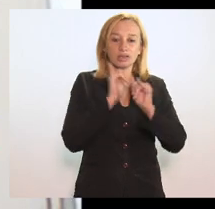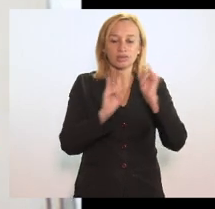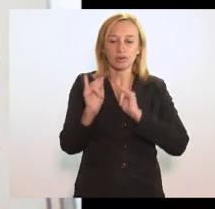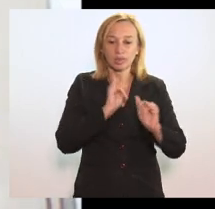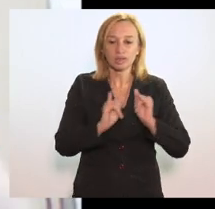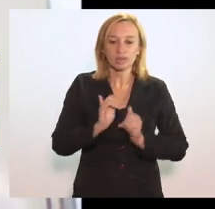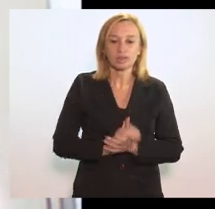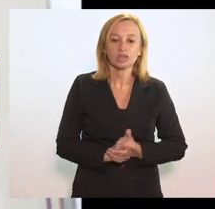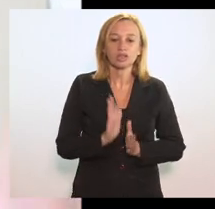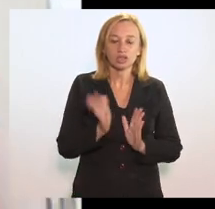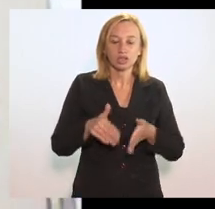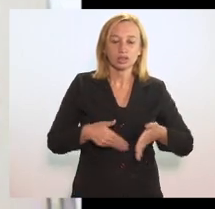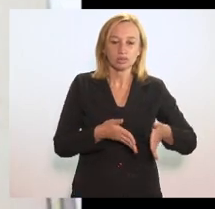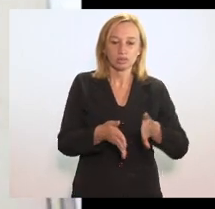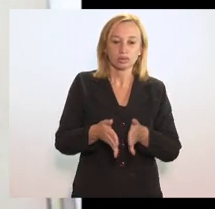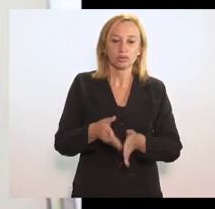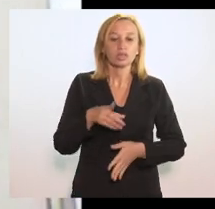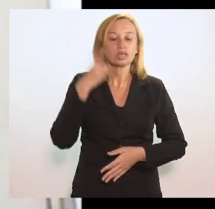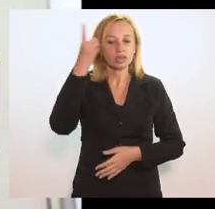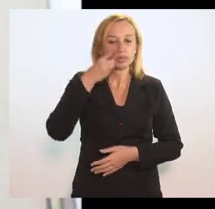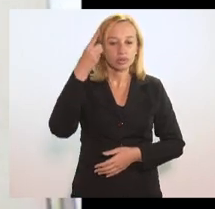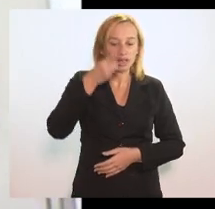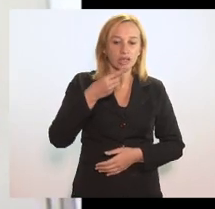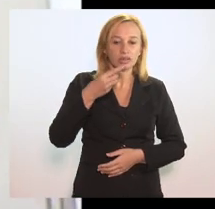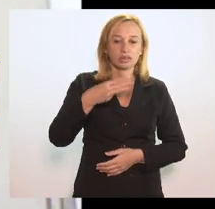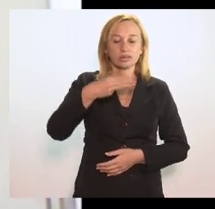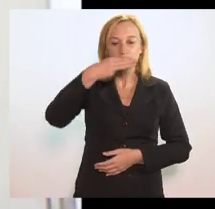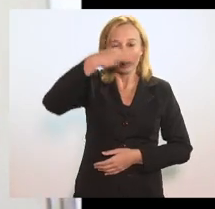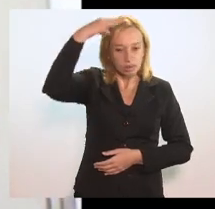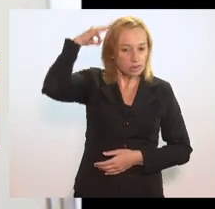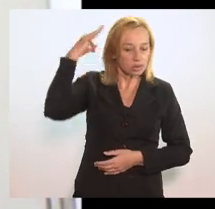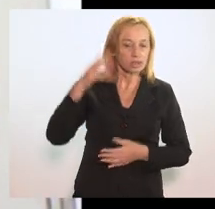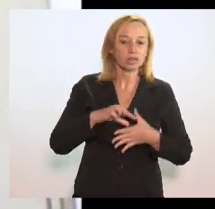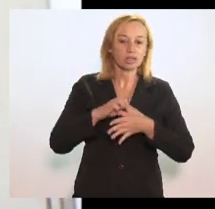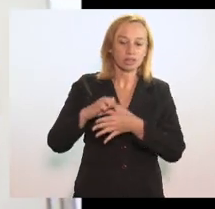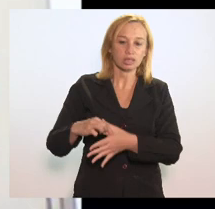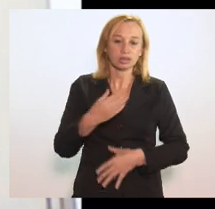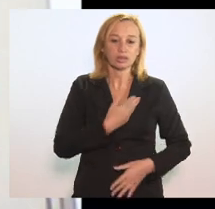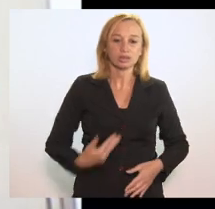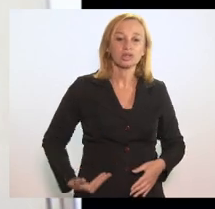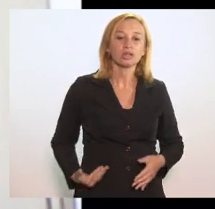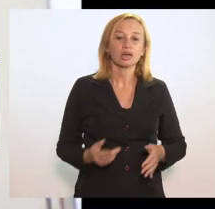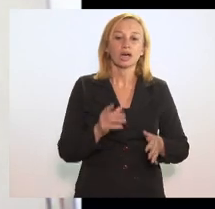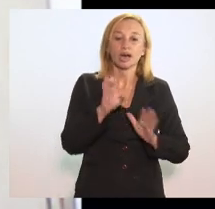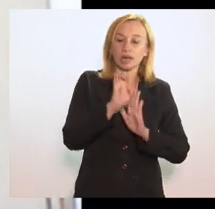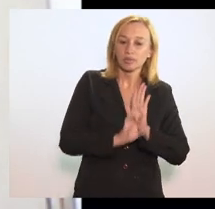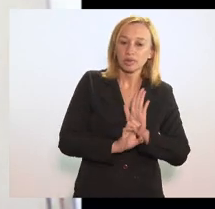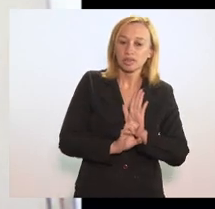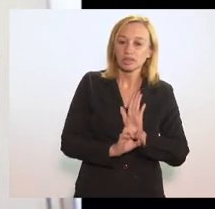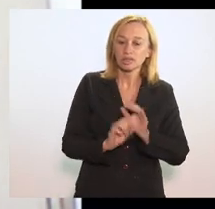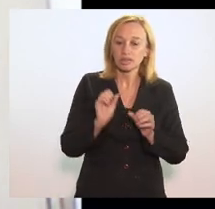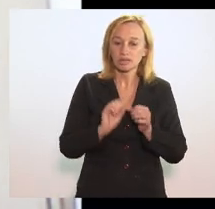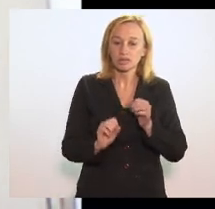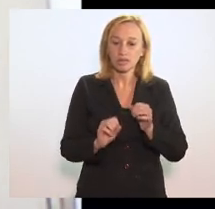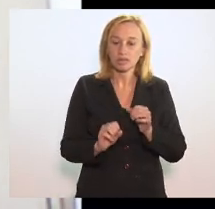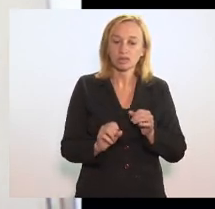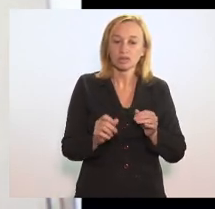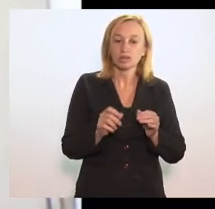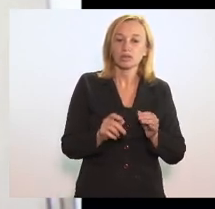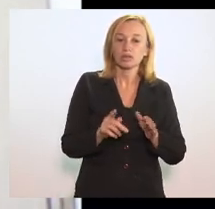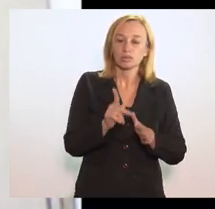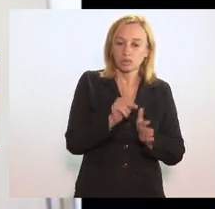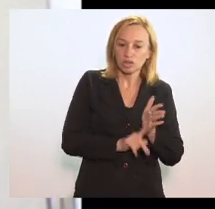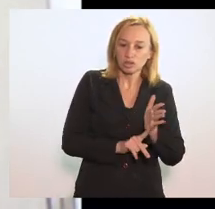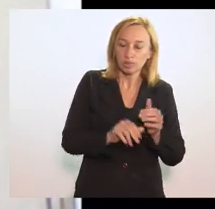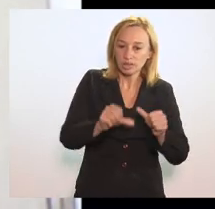quero já abrir um diálogo com o deputado Márcio Pacheco, líder do governo, que eu vi que a emenda que ele fez ao projeto foi para transformar essa parte